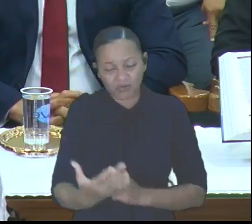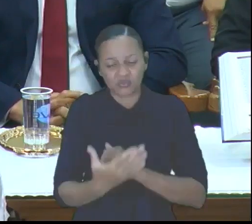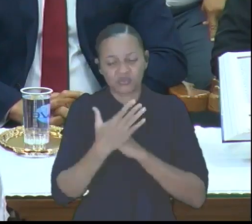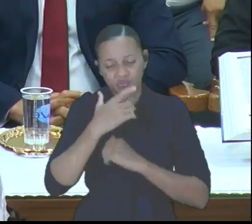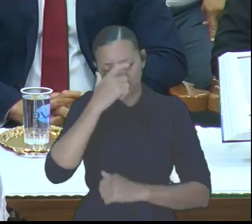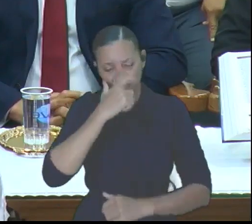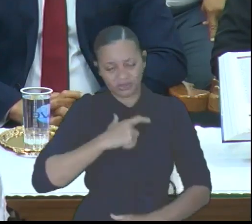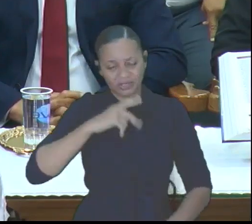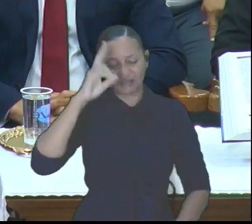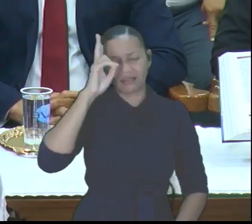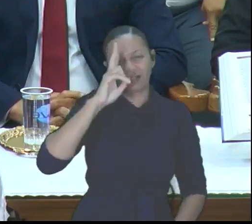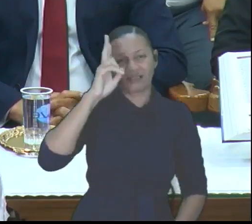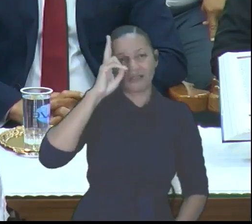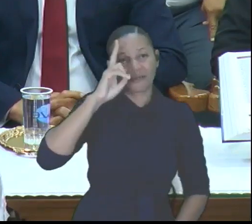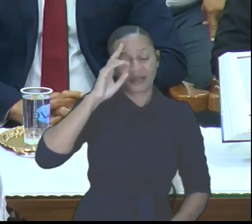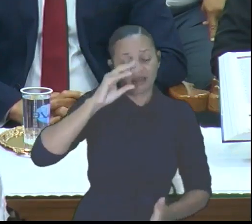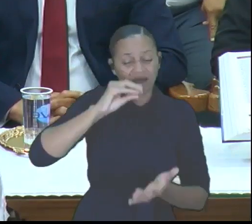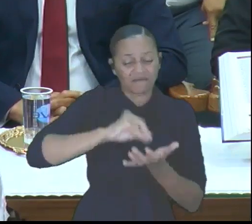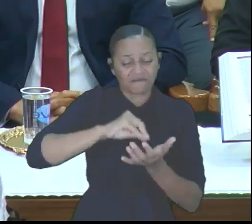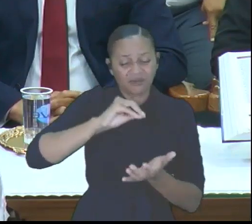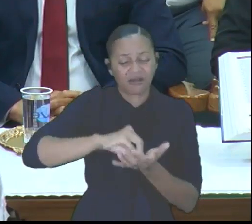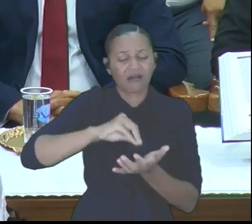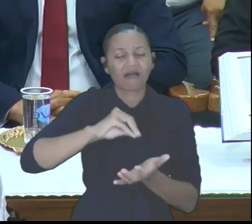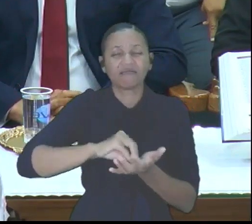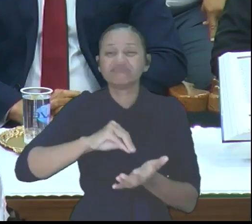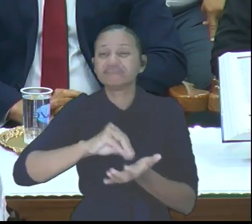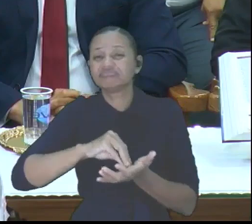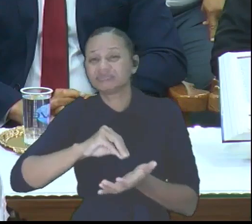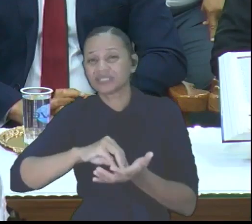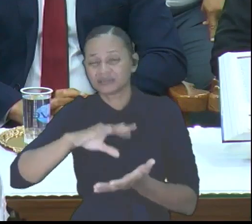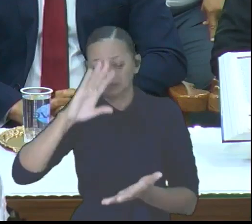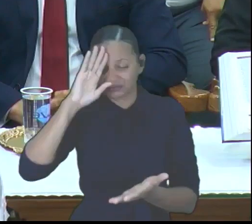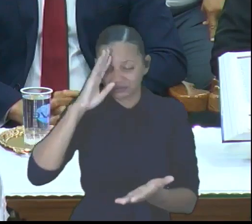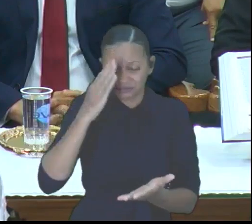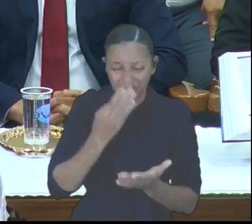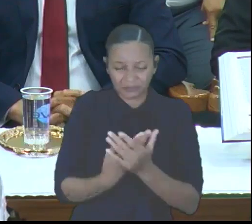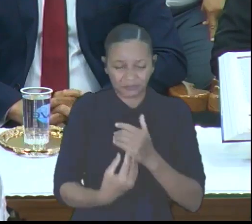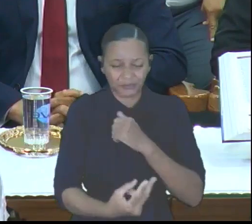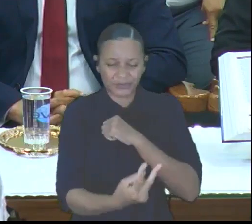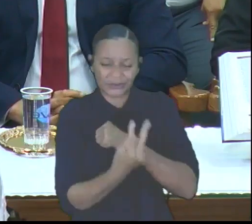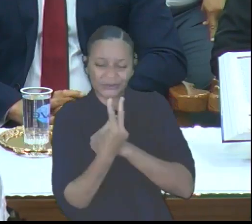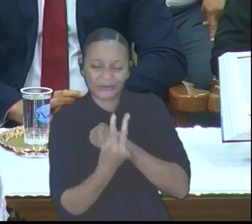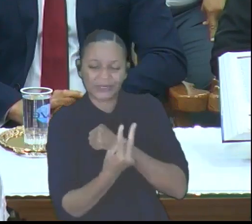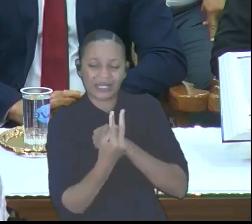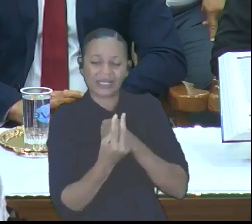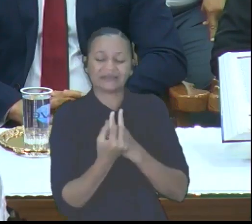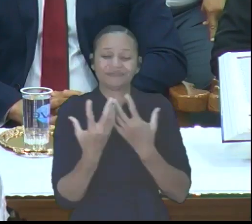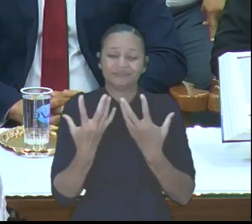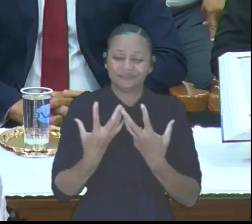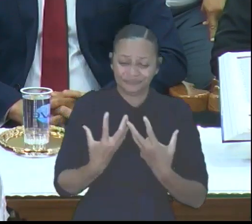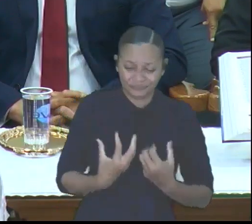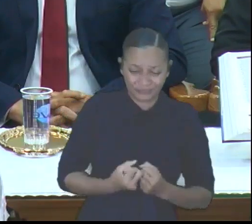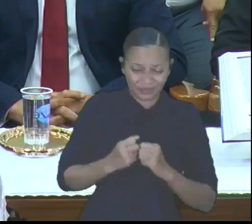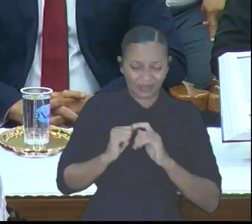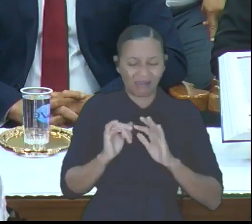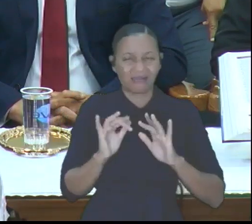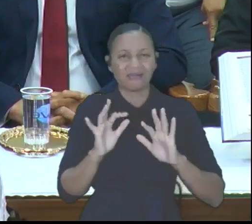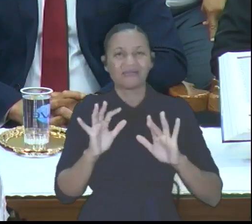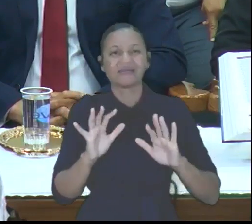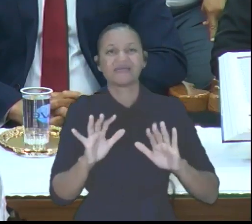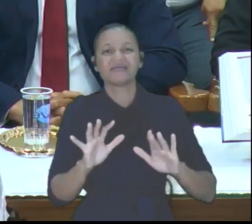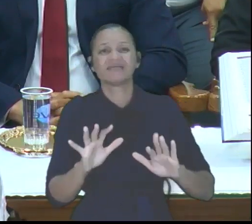a incredulidade nos livra, nos impede de receber a bênção